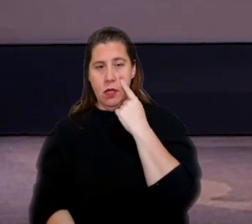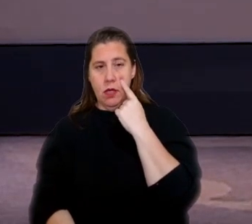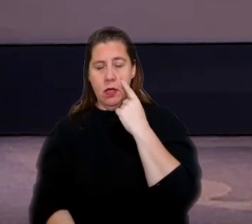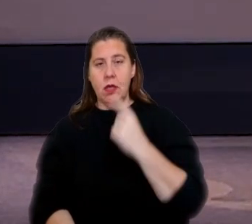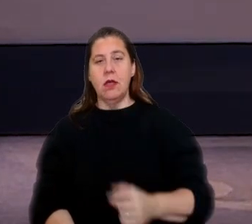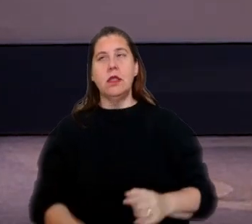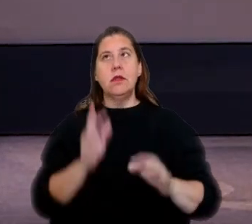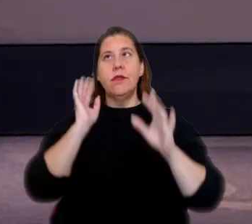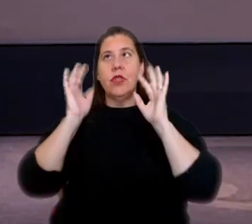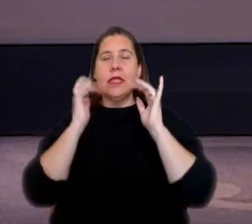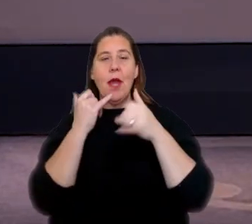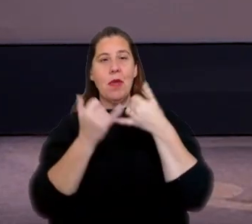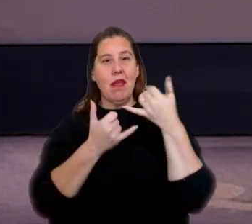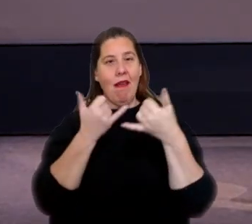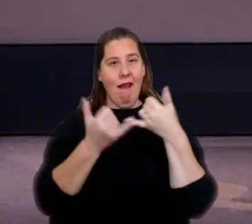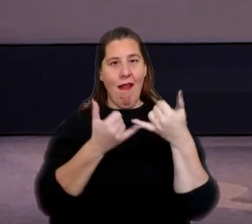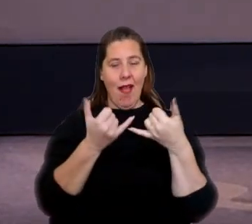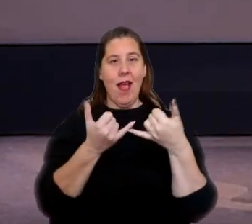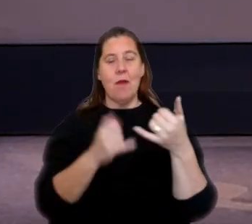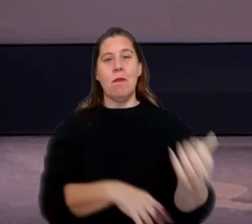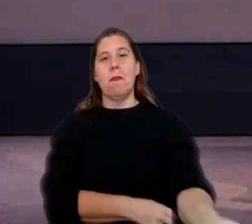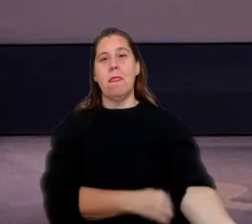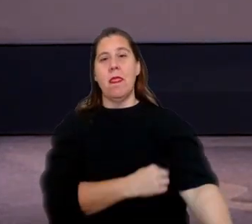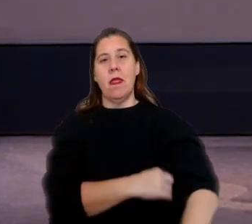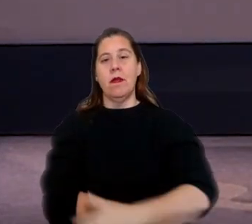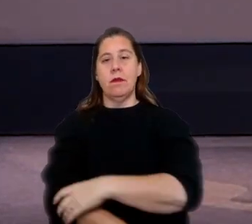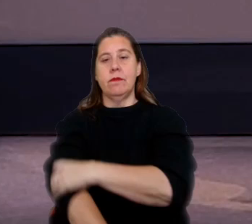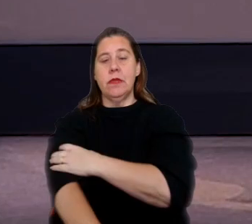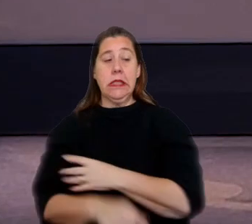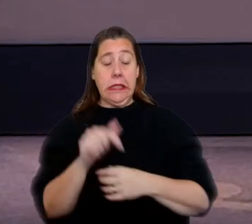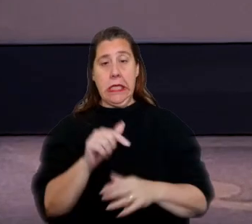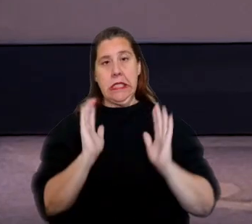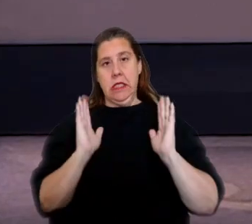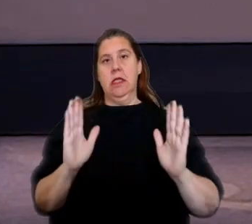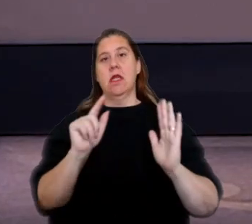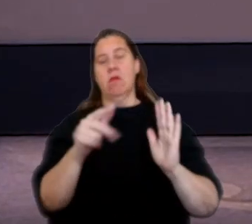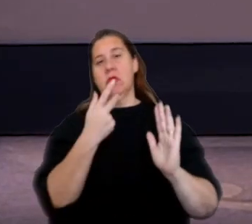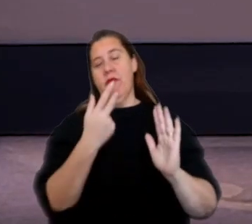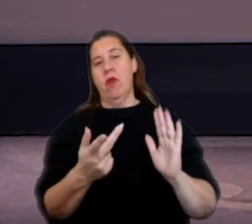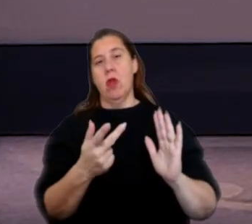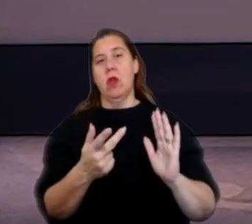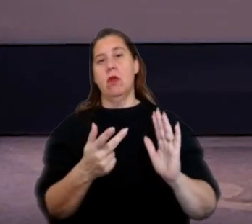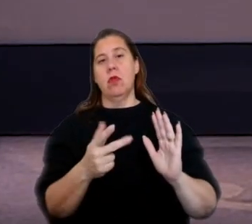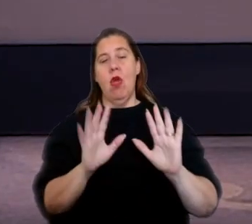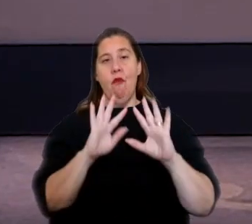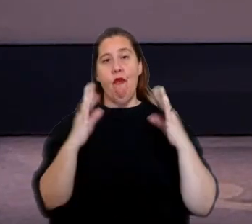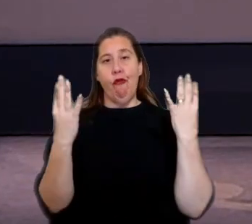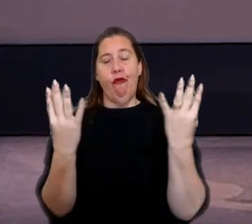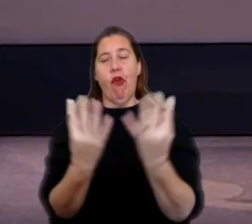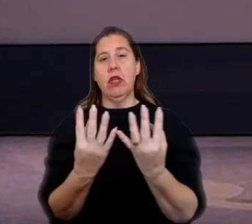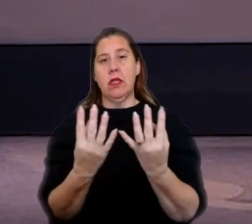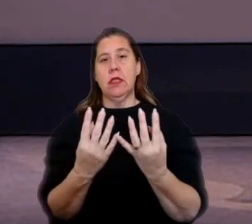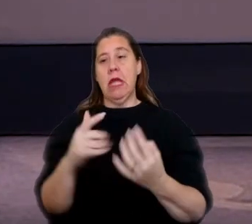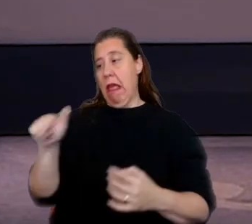né, o poder inventar, brincar, né, com as imaginações, justamente nessa cena aí que você falou, né, da